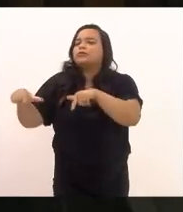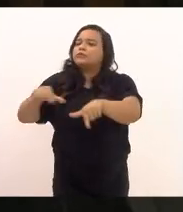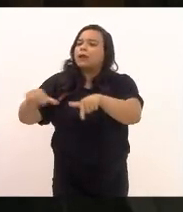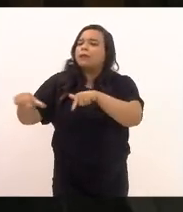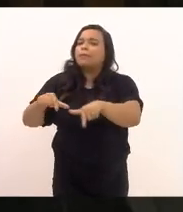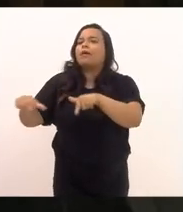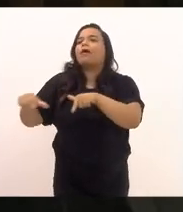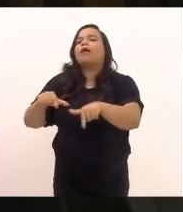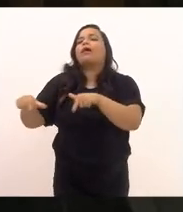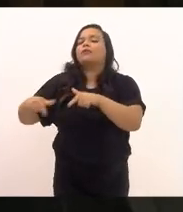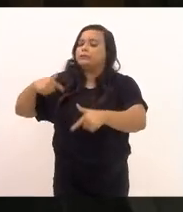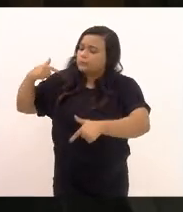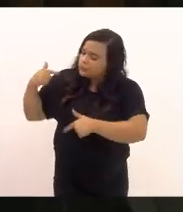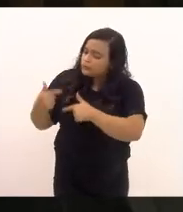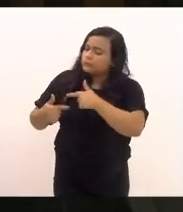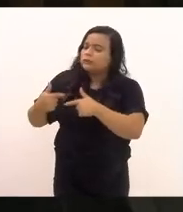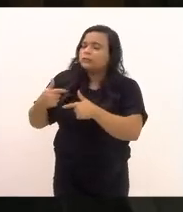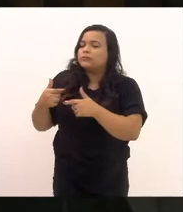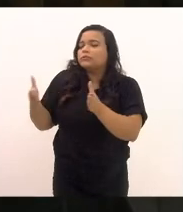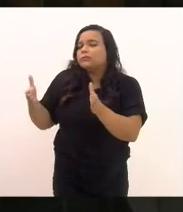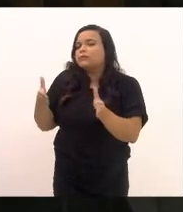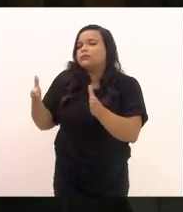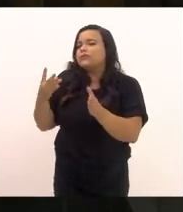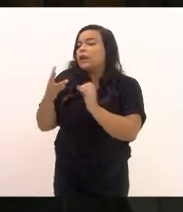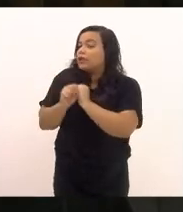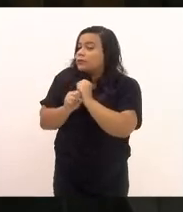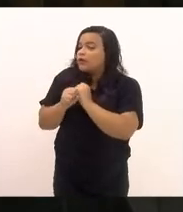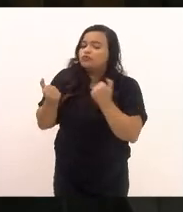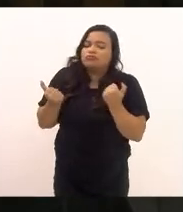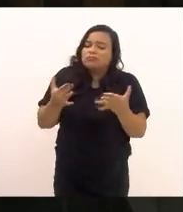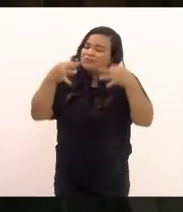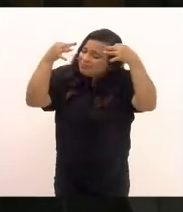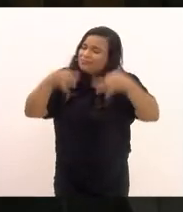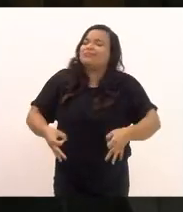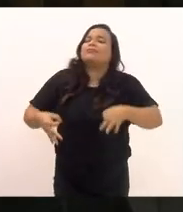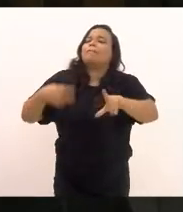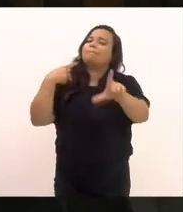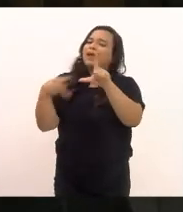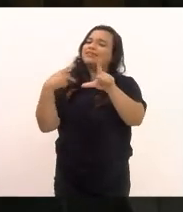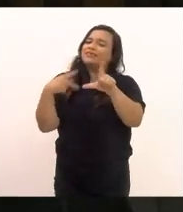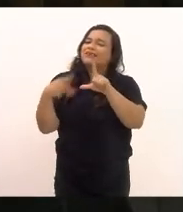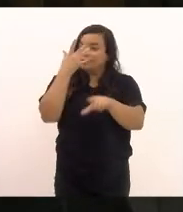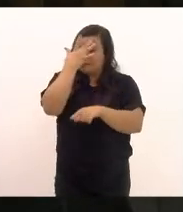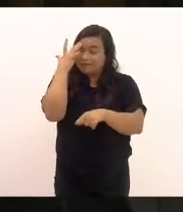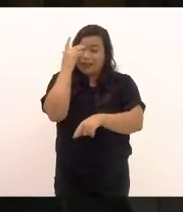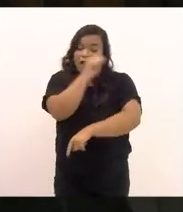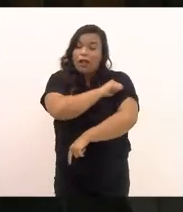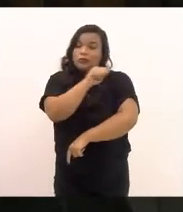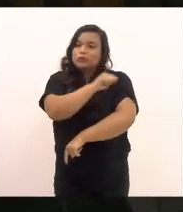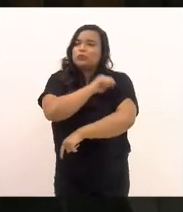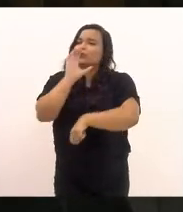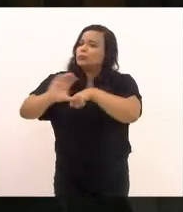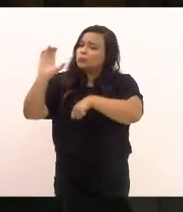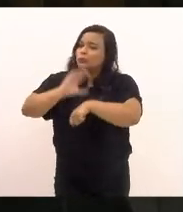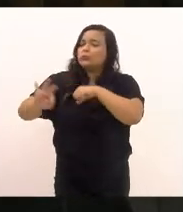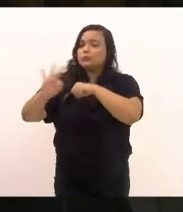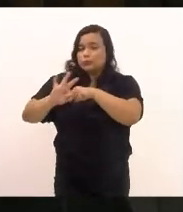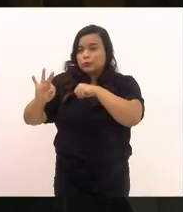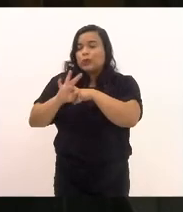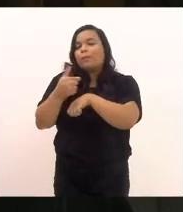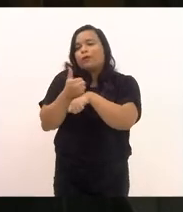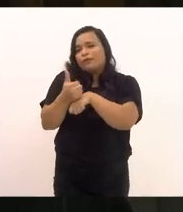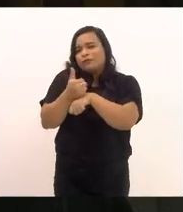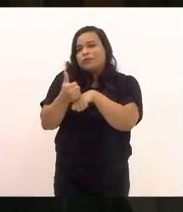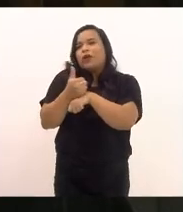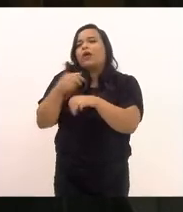de 3 anos para que a gente garanta o passe livre para os estudantes dos cursos técnicos profissionalizantes de nível médio